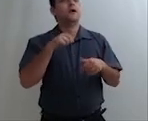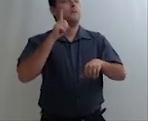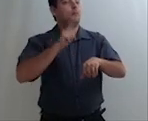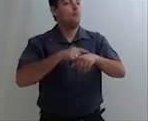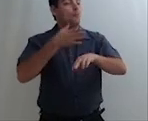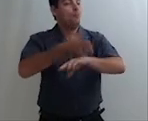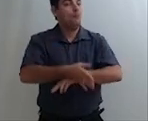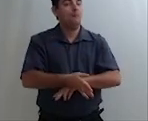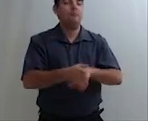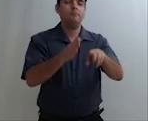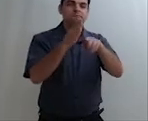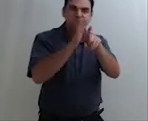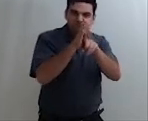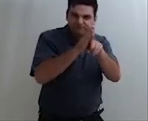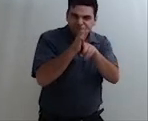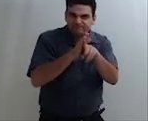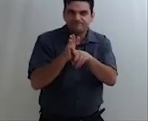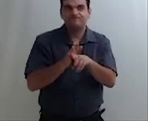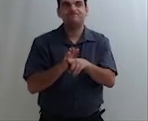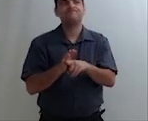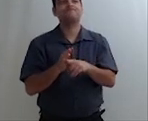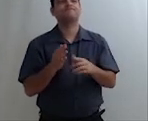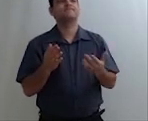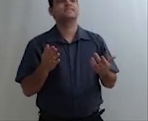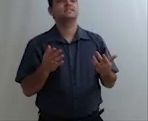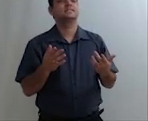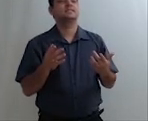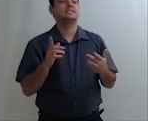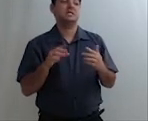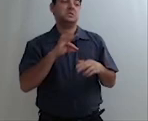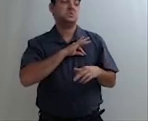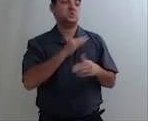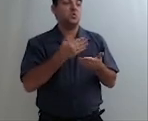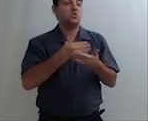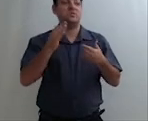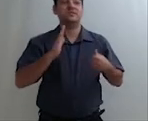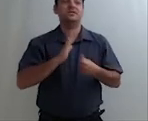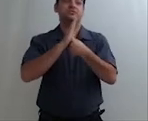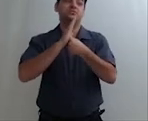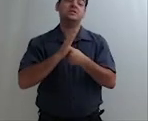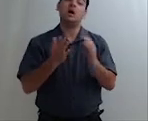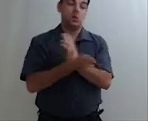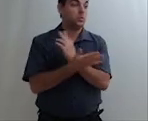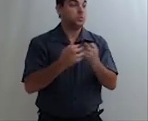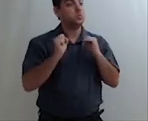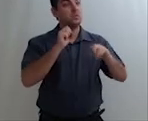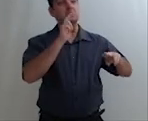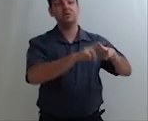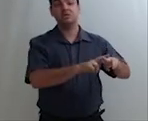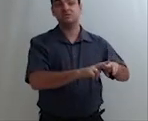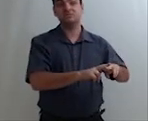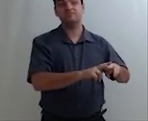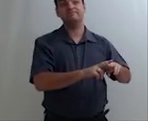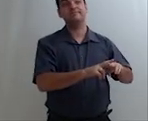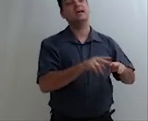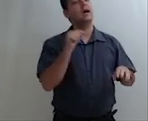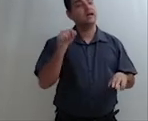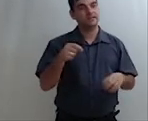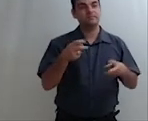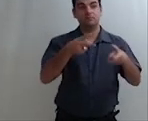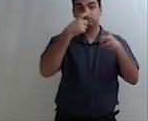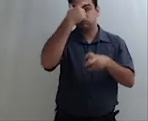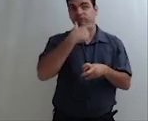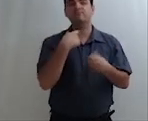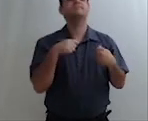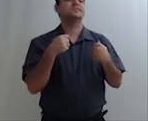policial policiais que vê a dar ensejo a denúncias e até condenações precisam realmente